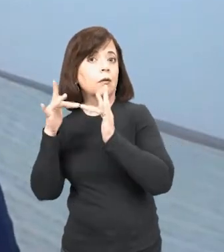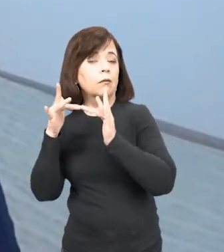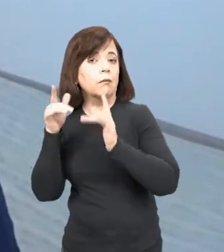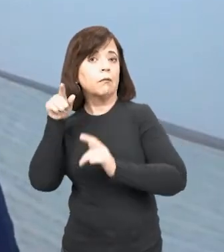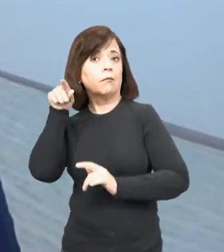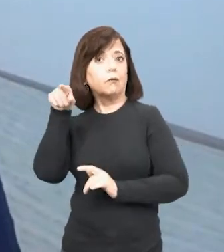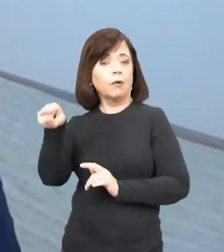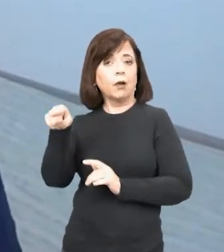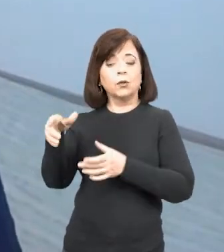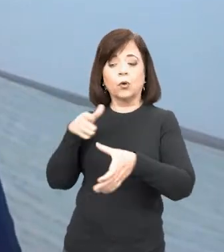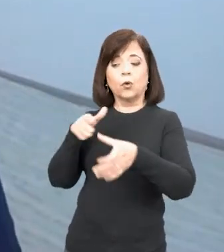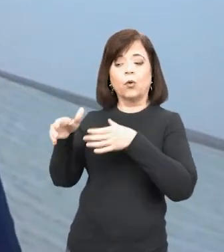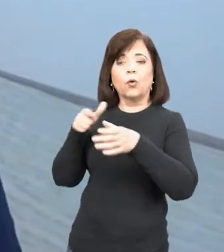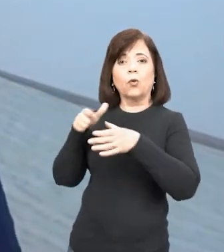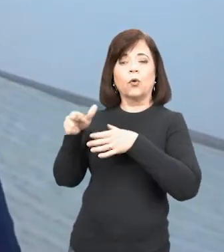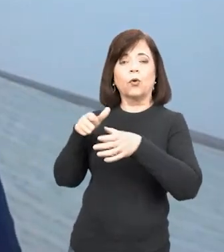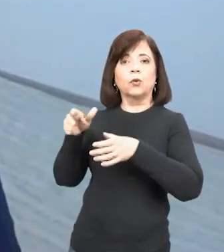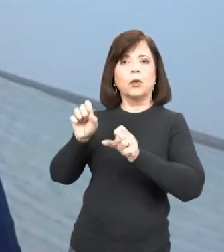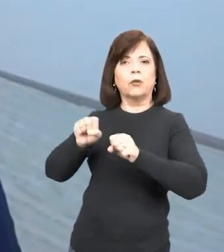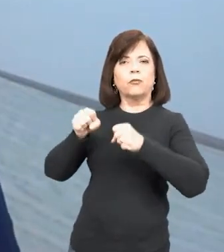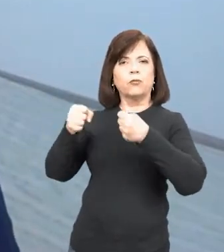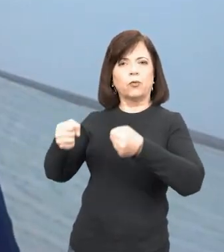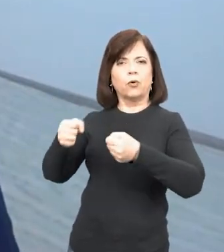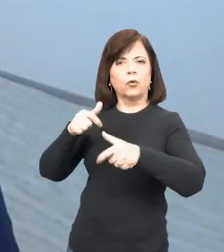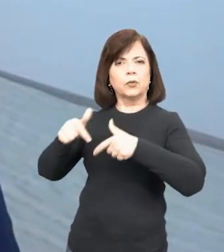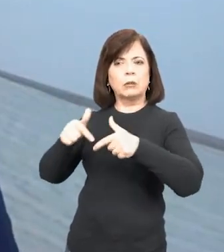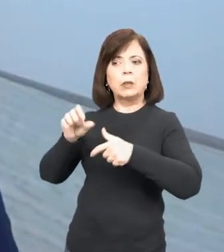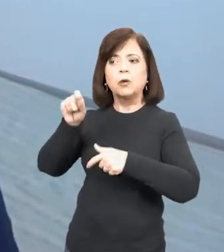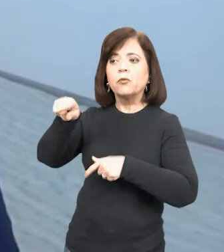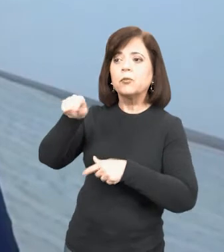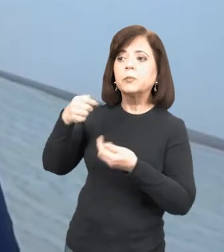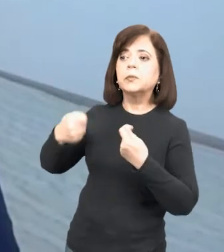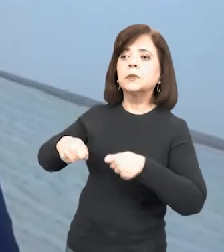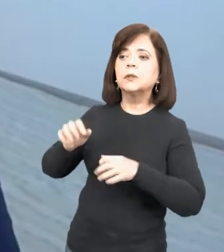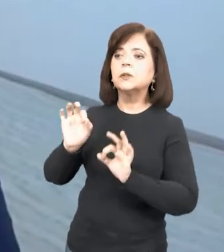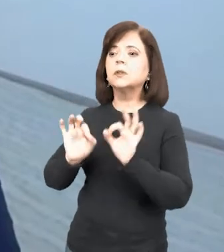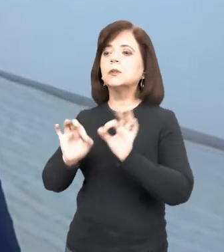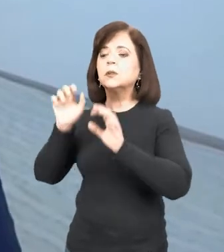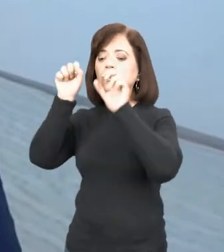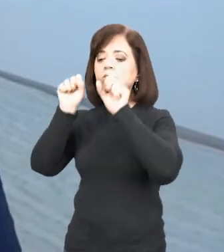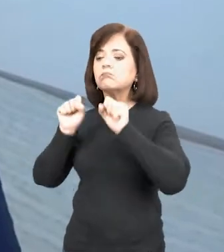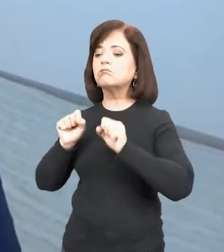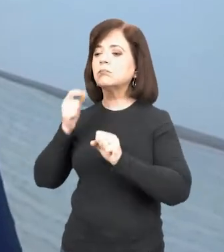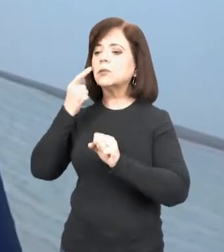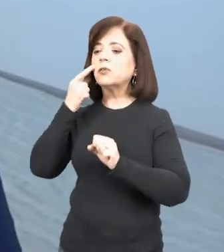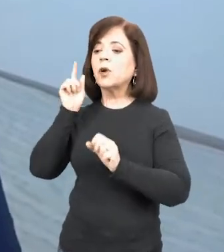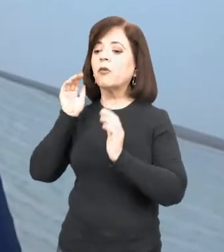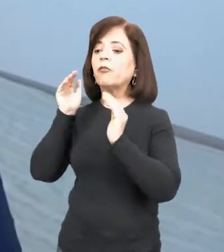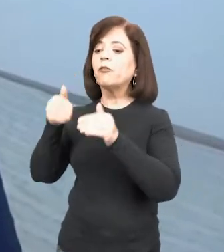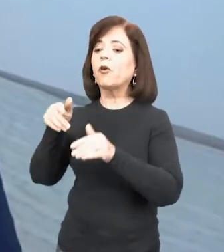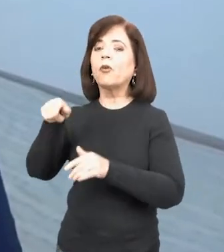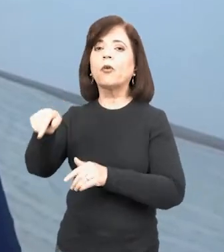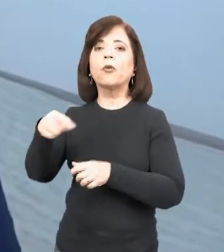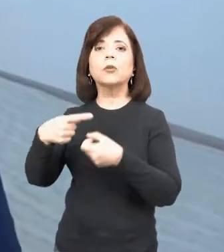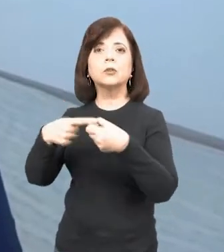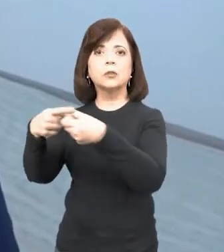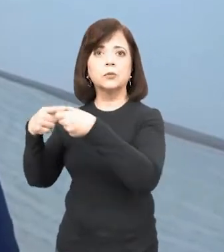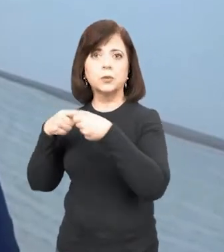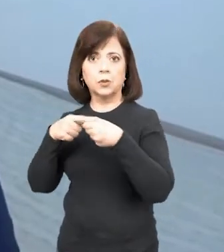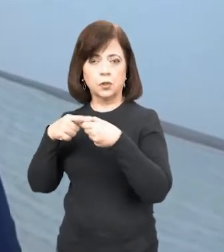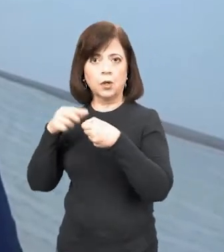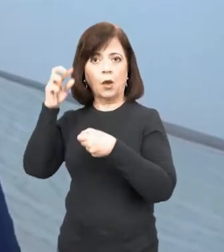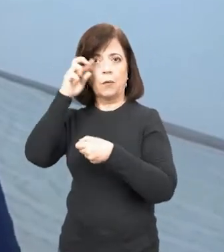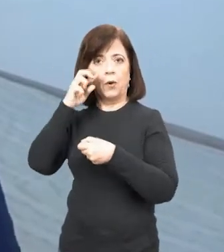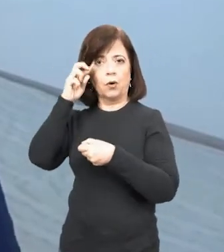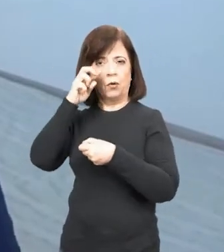naturais ou através da coordenação da força-tarefa, se identifica alguma necessidade mais específica em algum município e leva